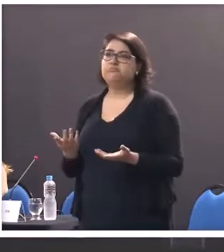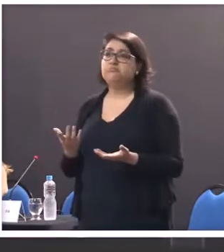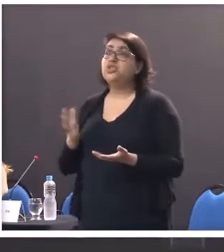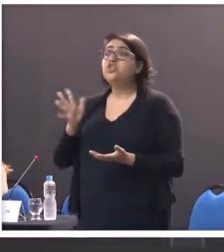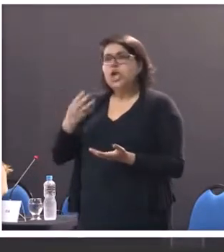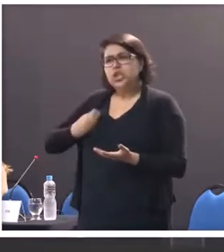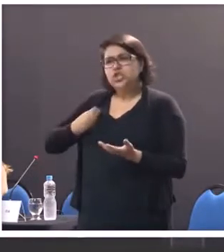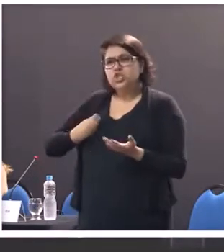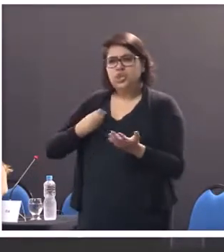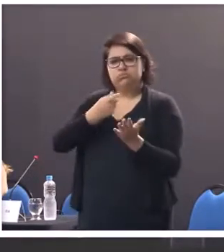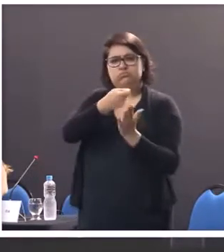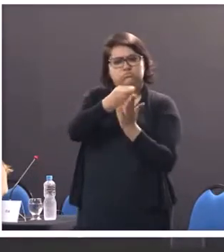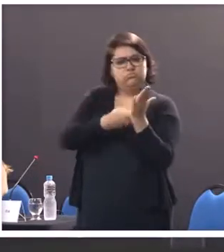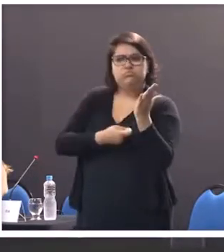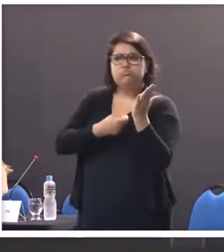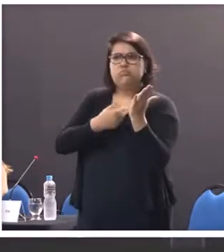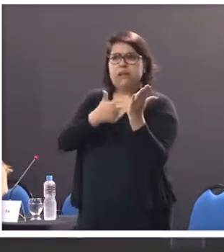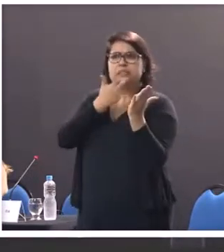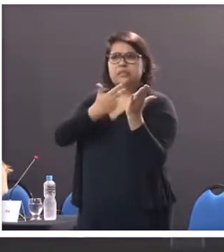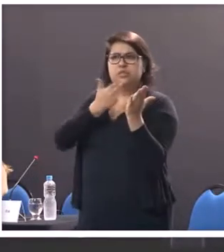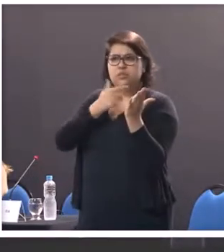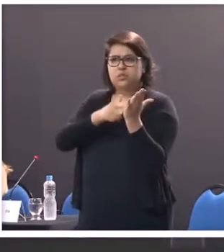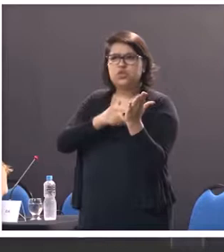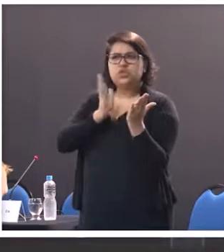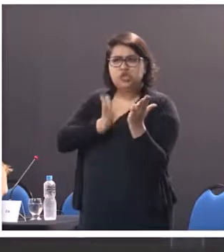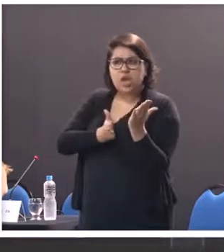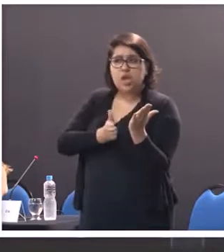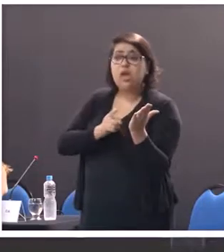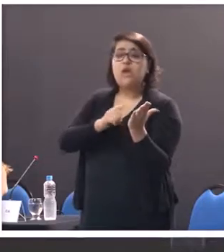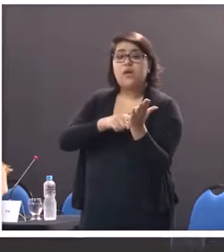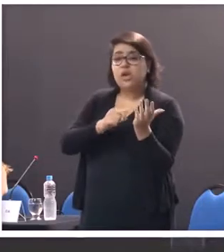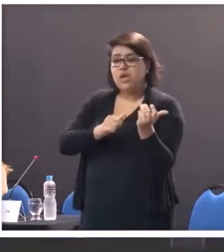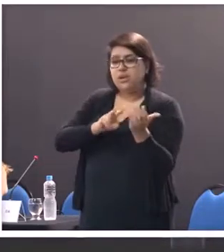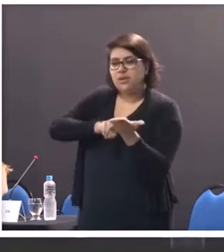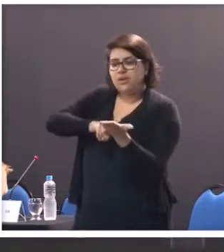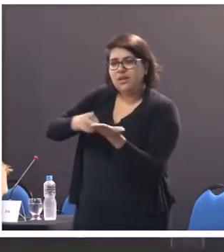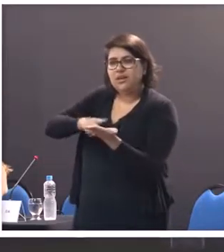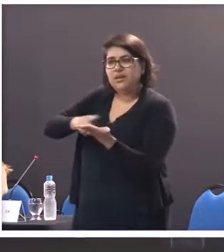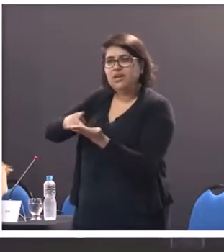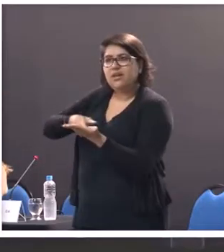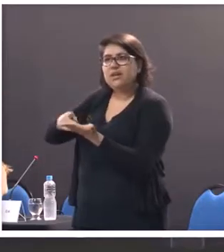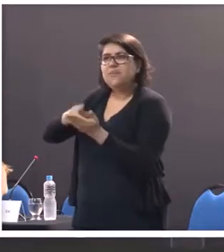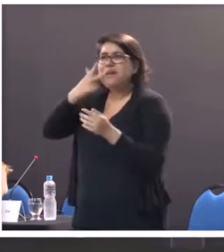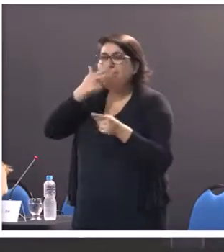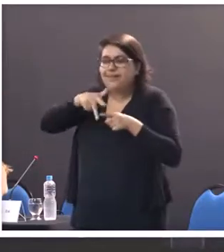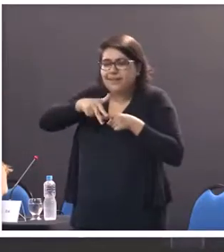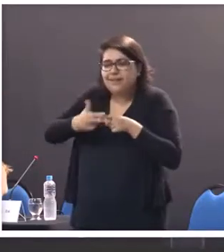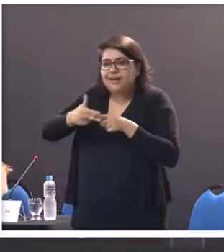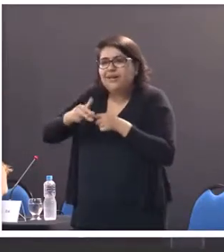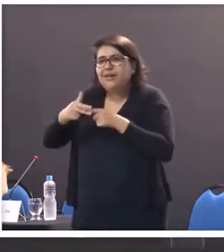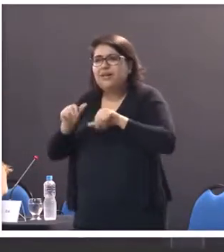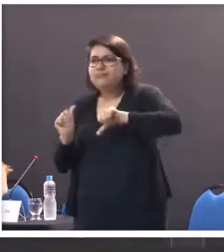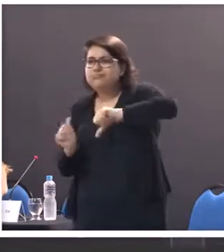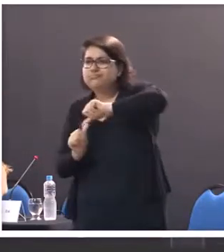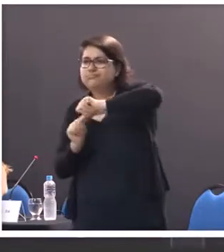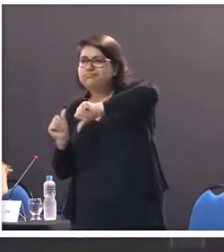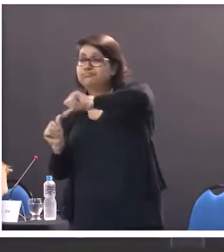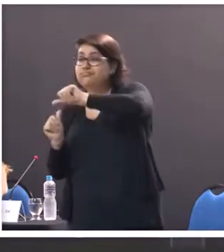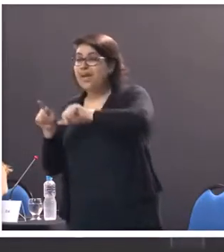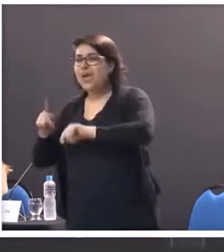que já existe numa língua e você vai fazer uma melhoria naquele texto ou naquela